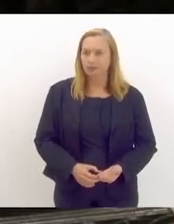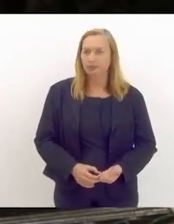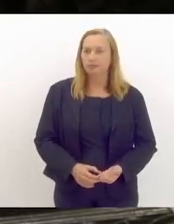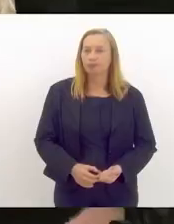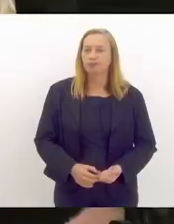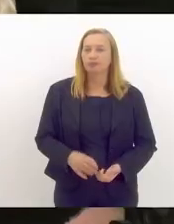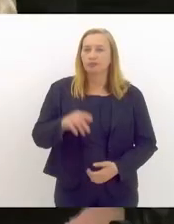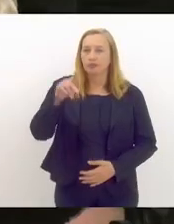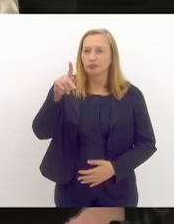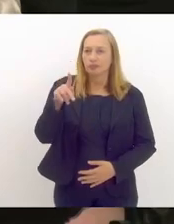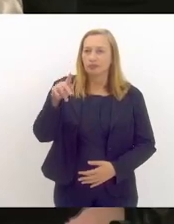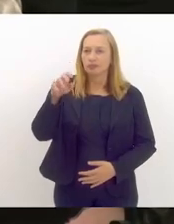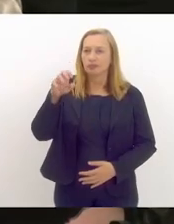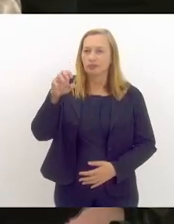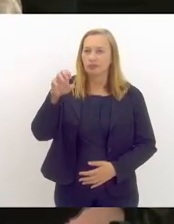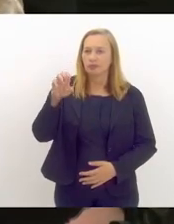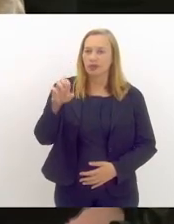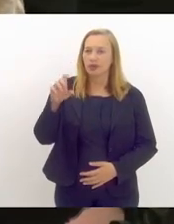Pedro Ricardo.